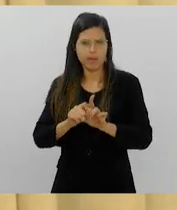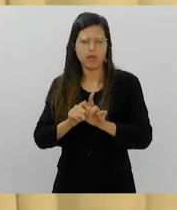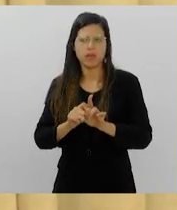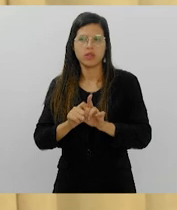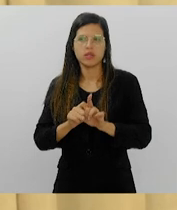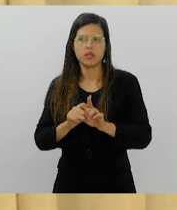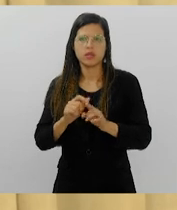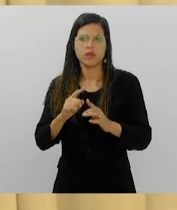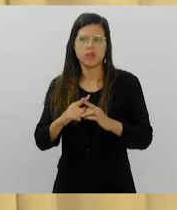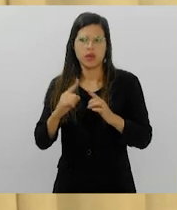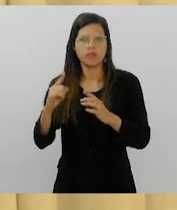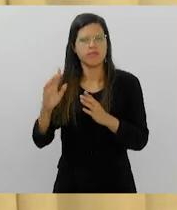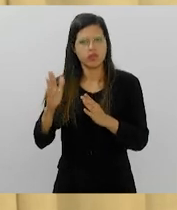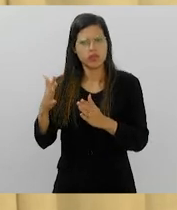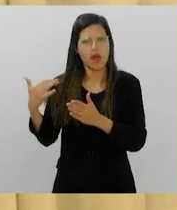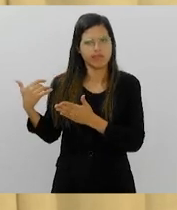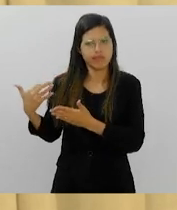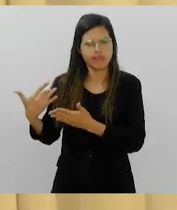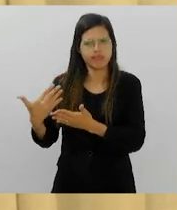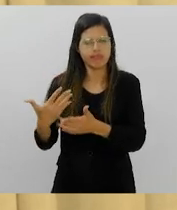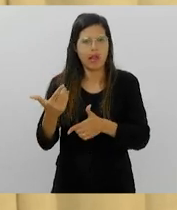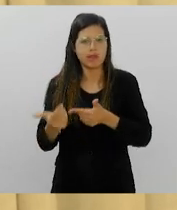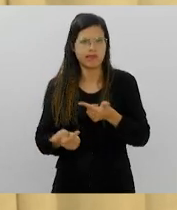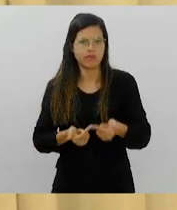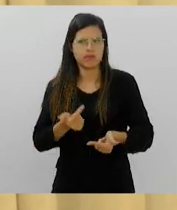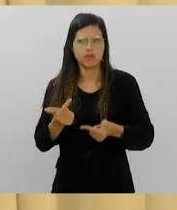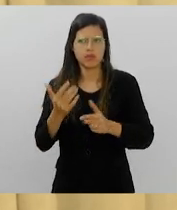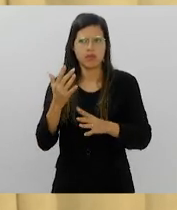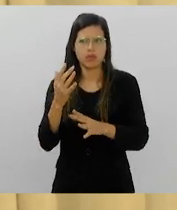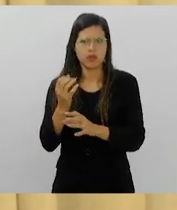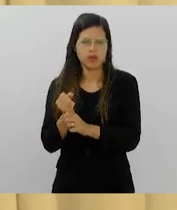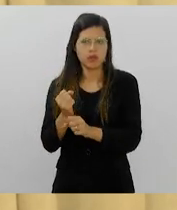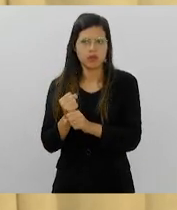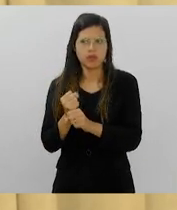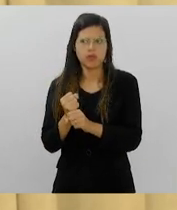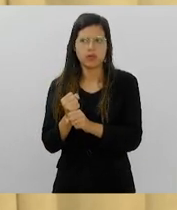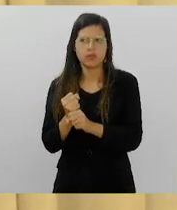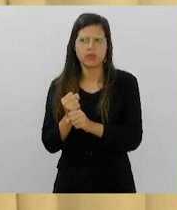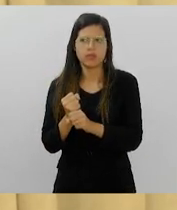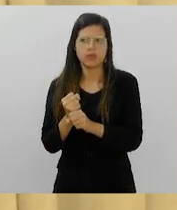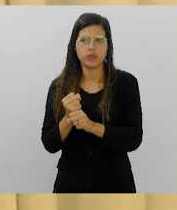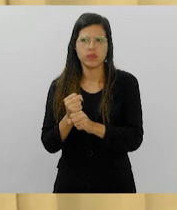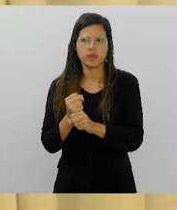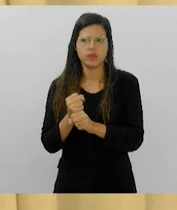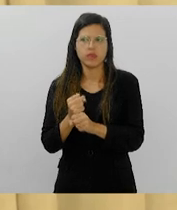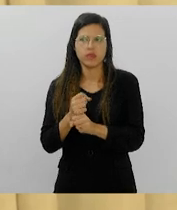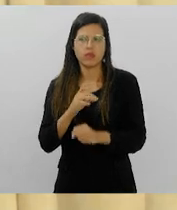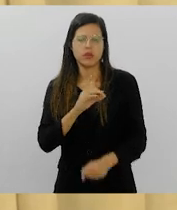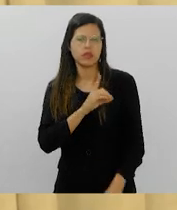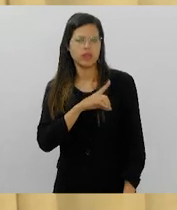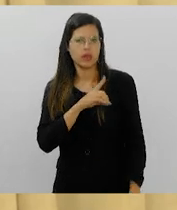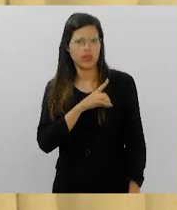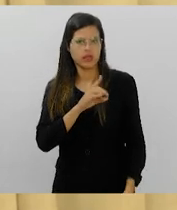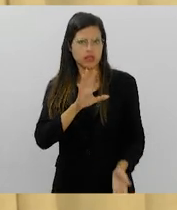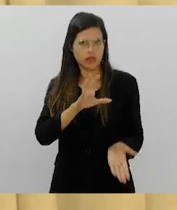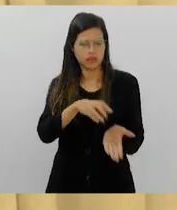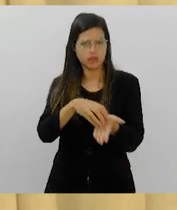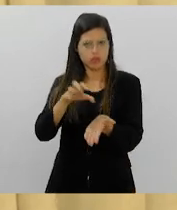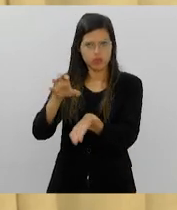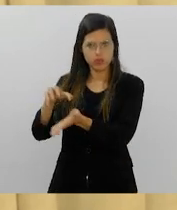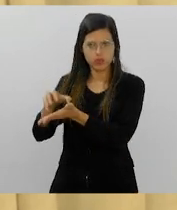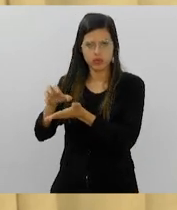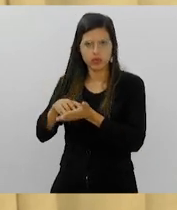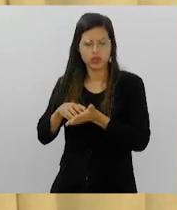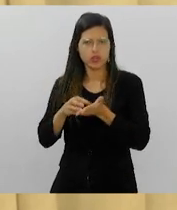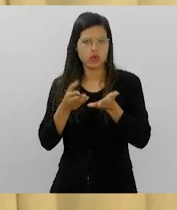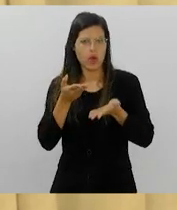por um bom tempo. Quase que a totalidade do tempo eu estava na ponta, então estava nas delegacias distritais,